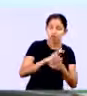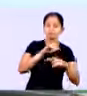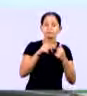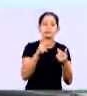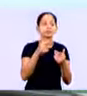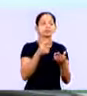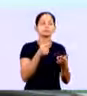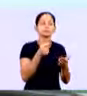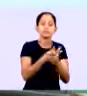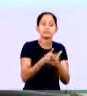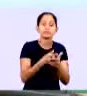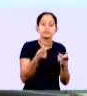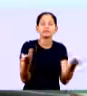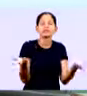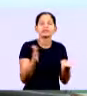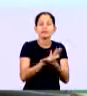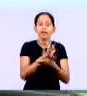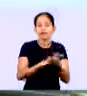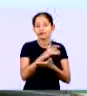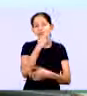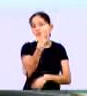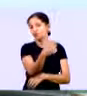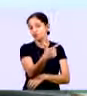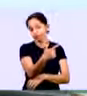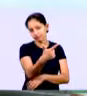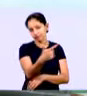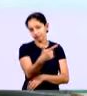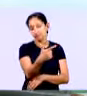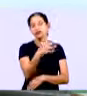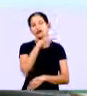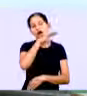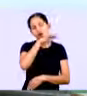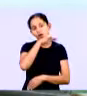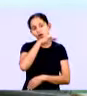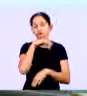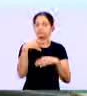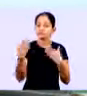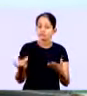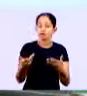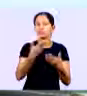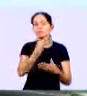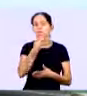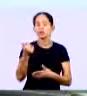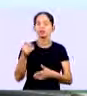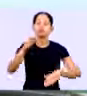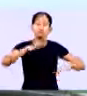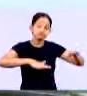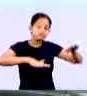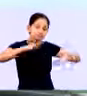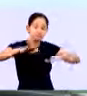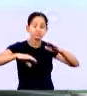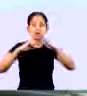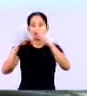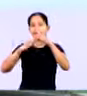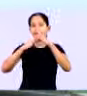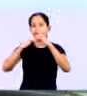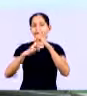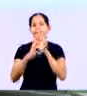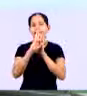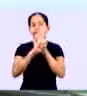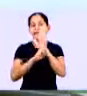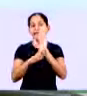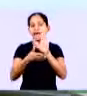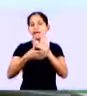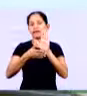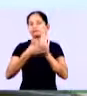na hora de seus clientes procurarem pelo produto, né? É interessante que você tenha essas características. Agora, isso depende de cada empresa, não existe uma regra para isso. Tem empresas que